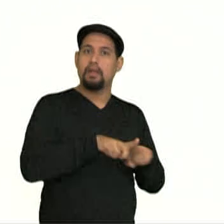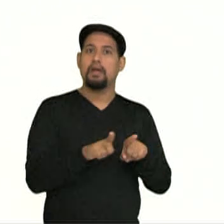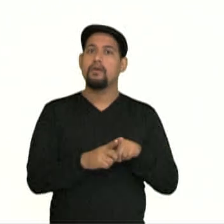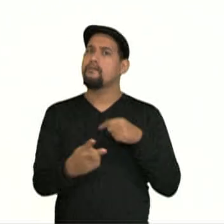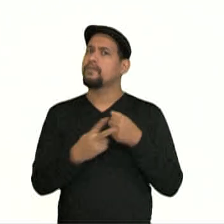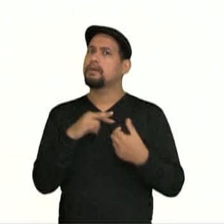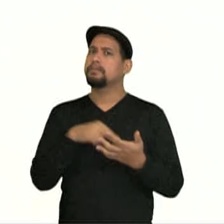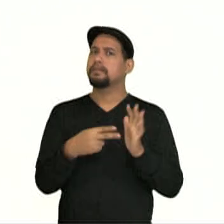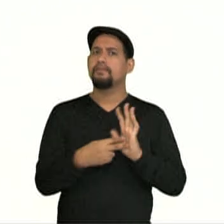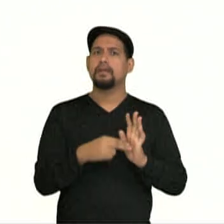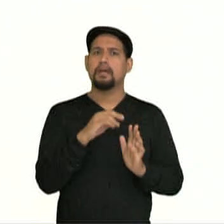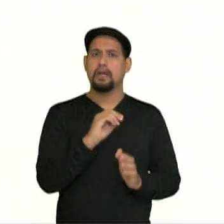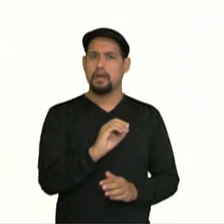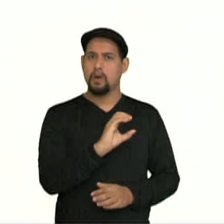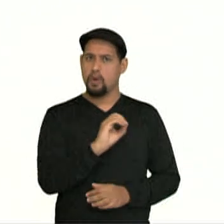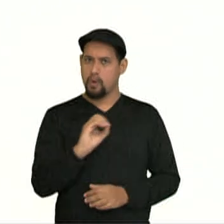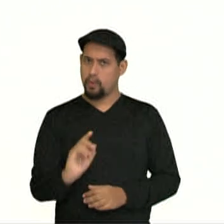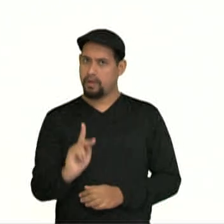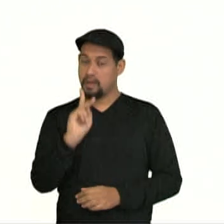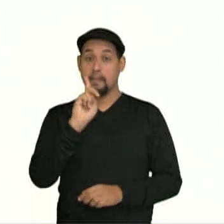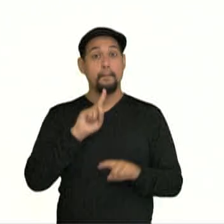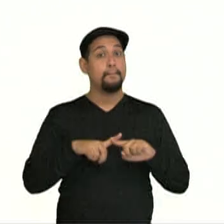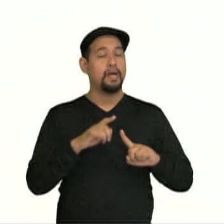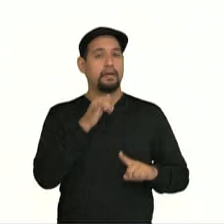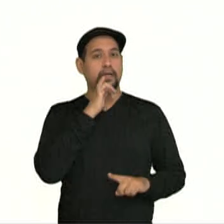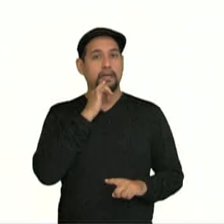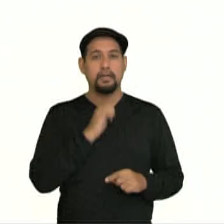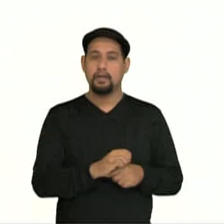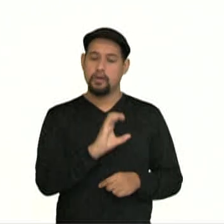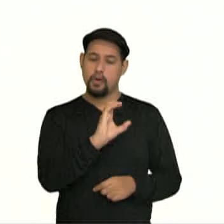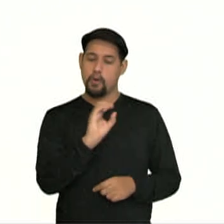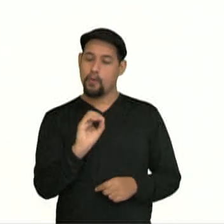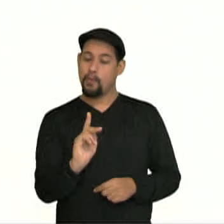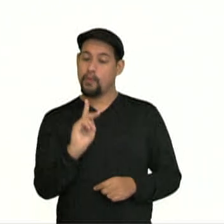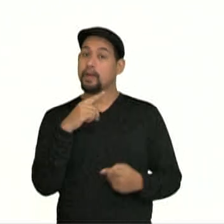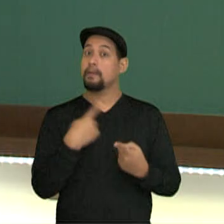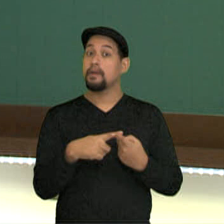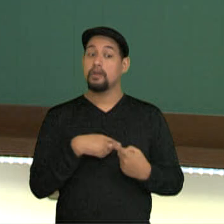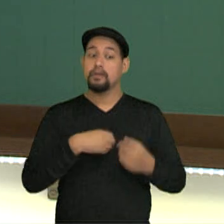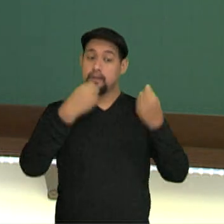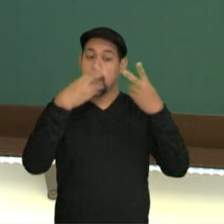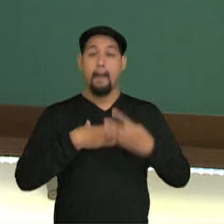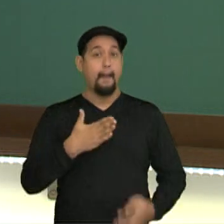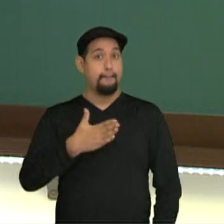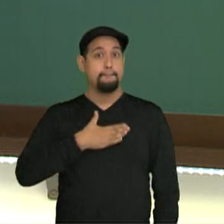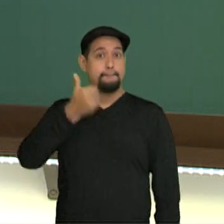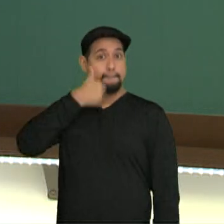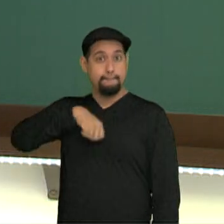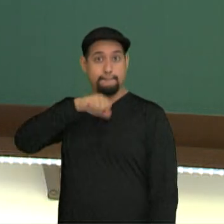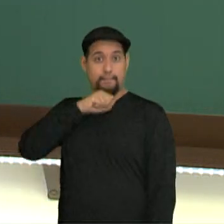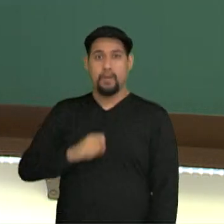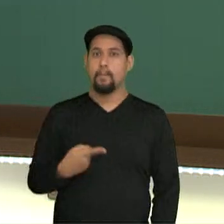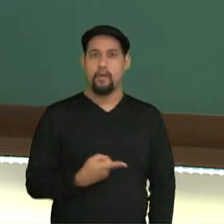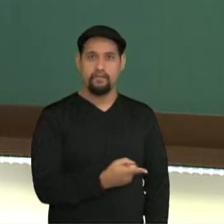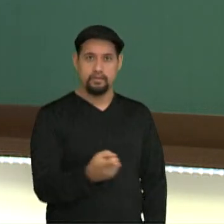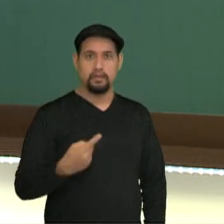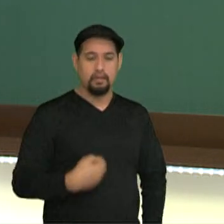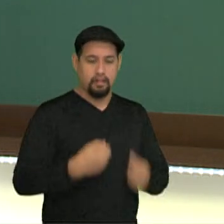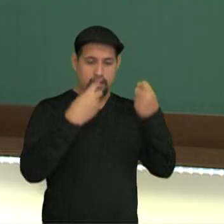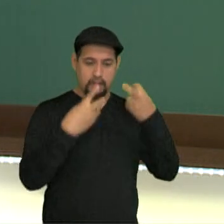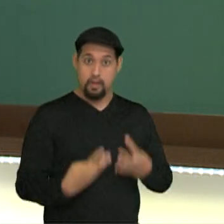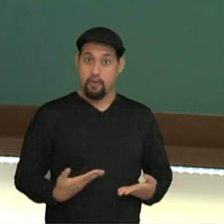estrutura é cook. Mas nesse caso, cooks porque eu estou falando da minha mãe para vocês. Eu estou falando com